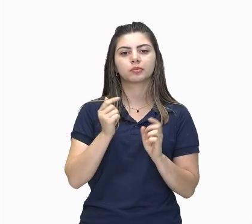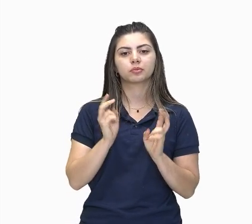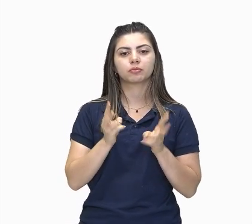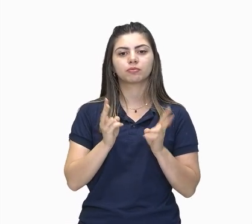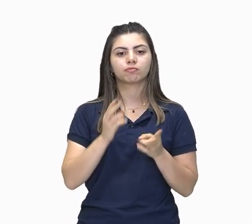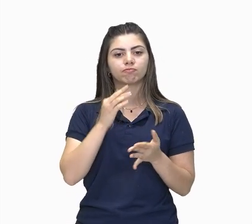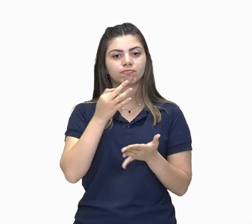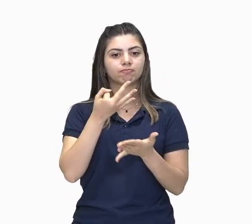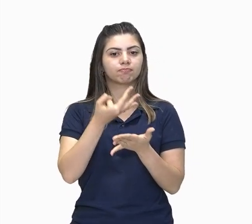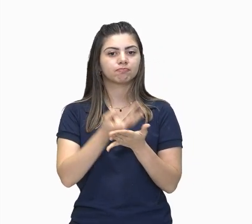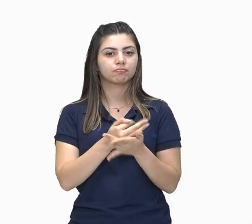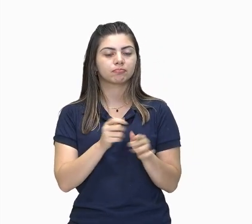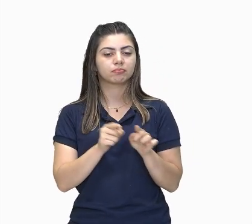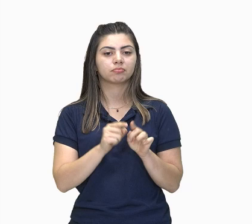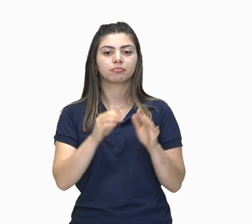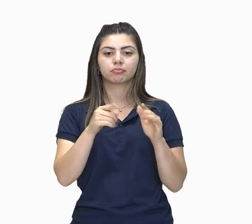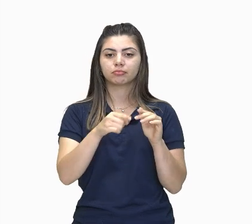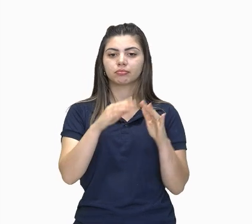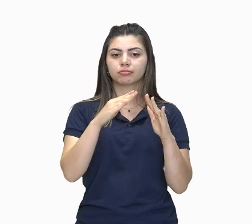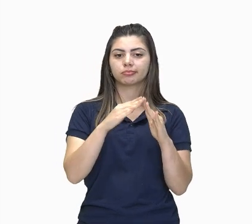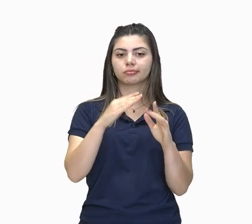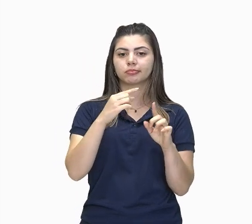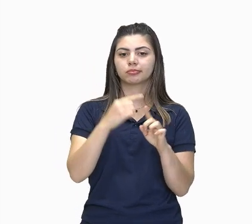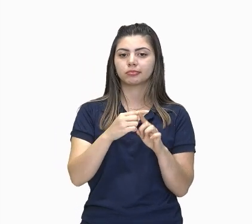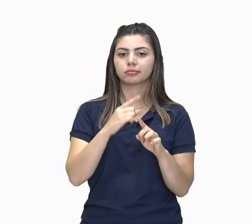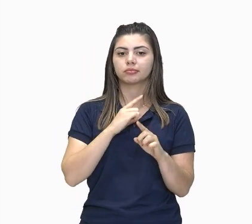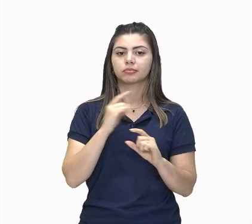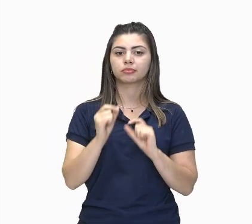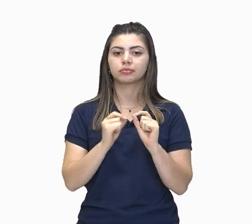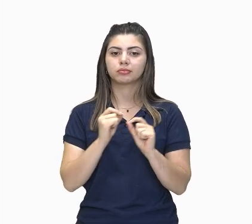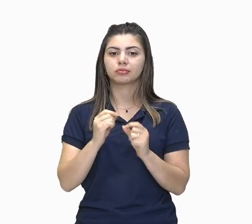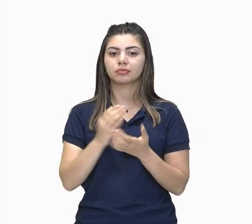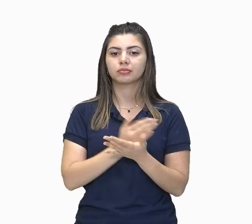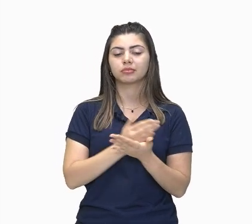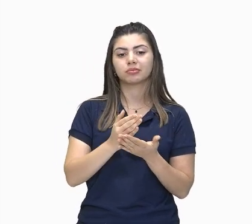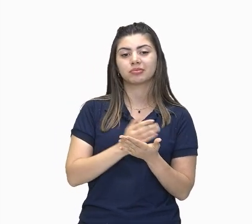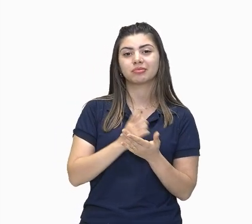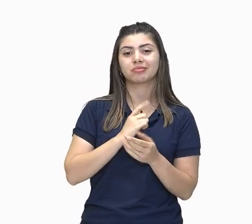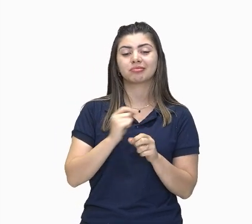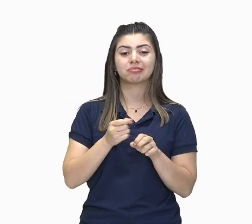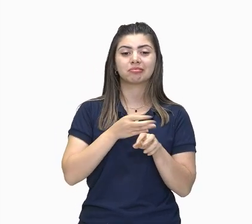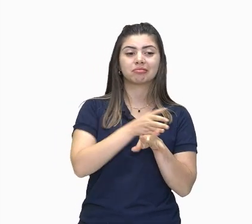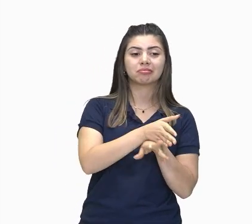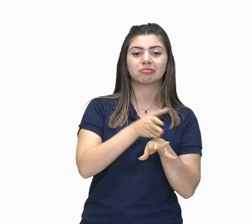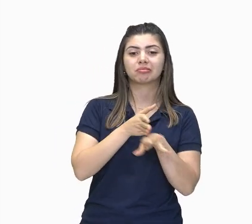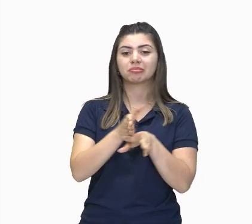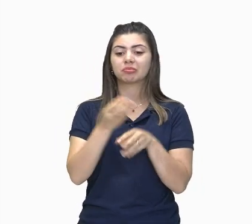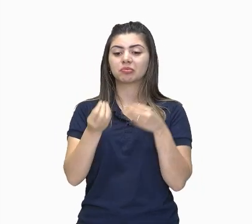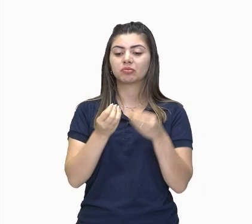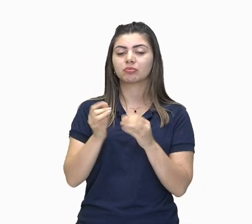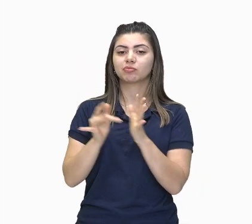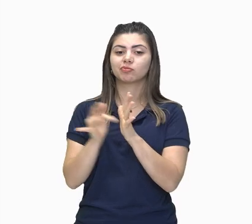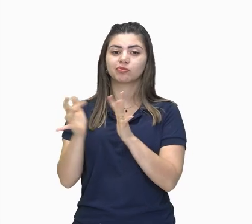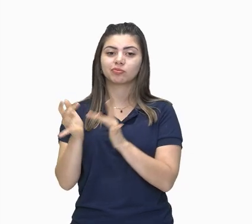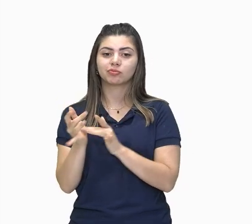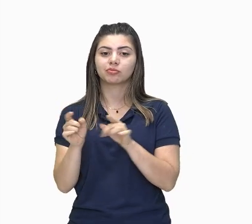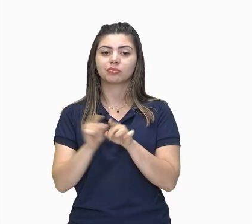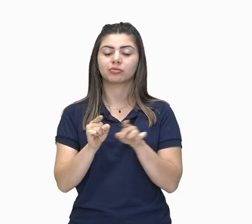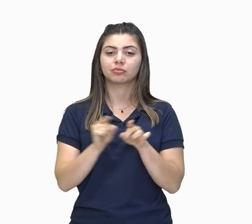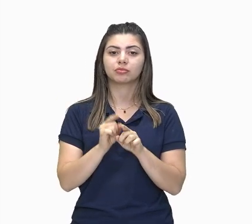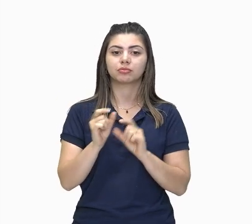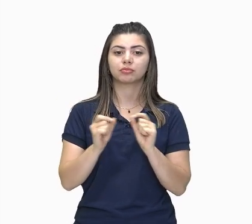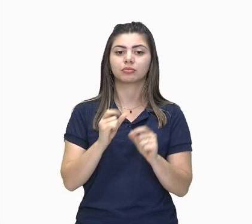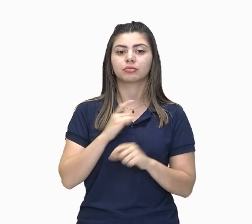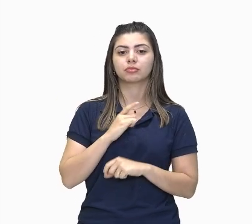fé e da própria igreja, que se dividia em diferentes versões acerca de Jesus Cristo e da